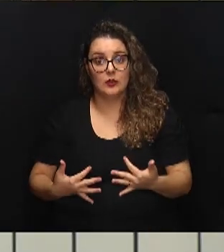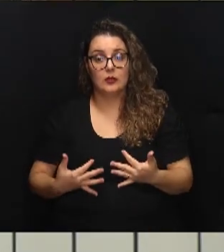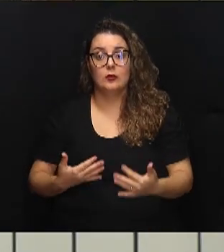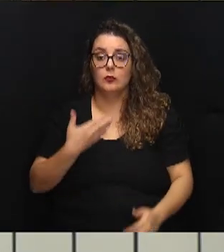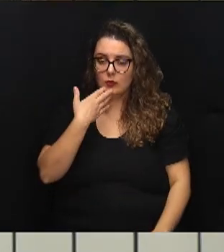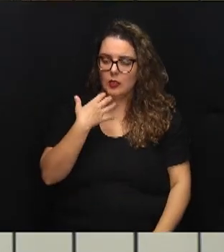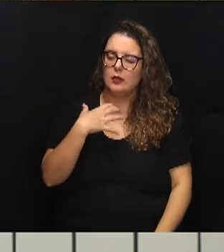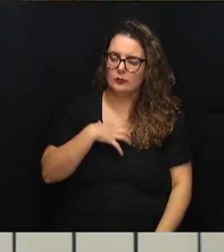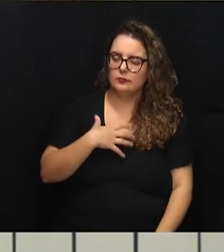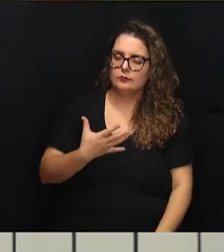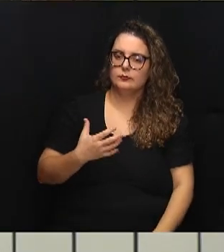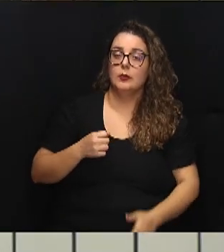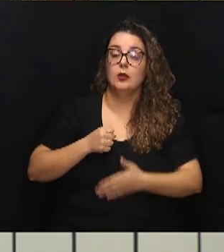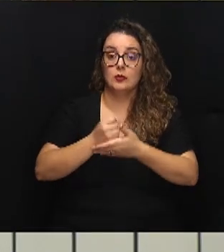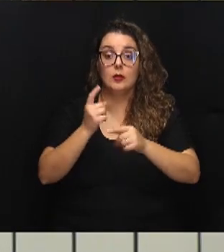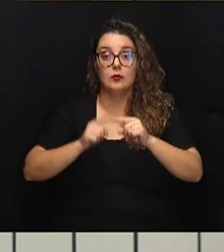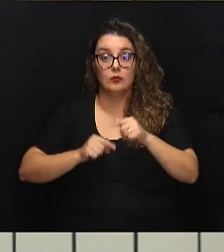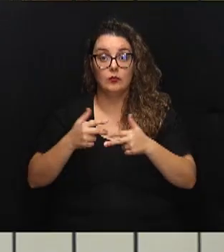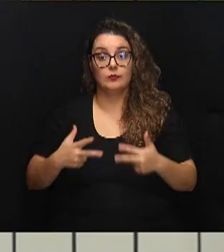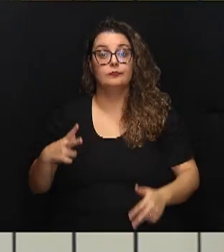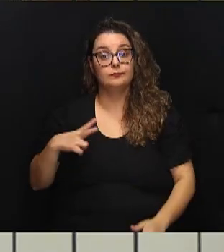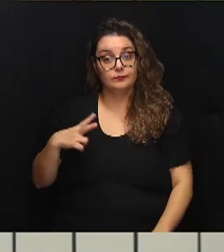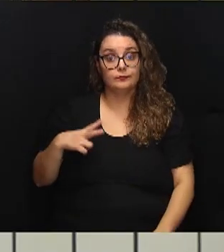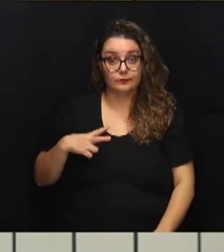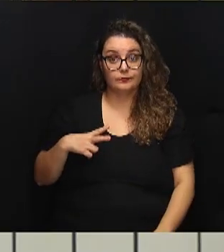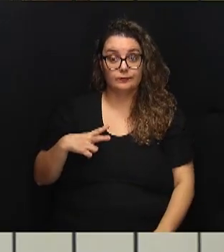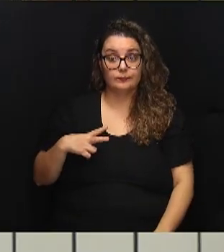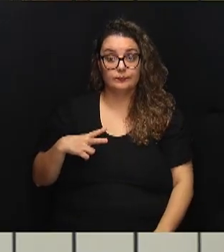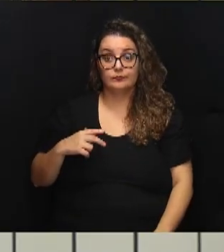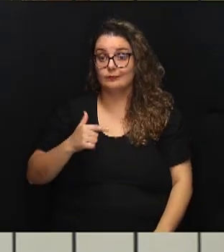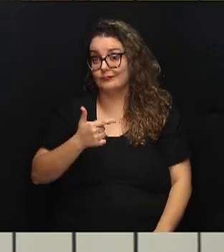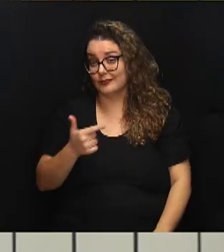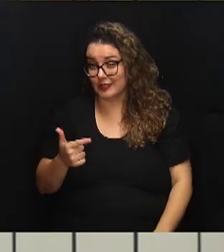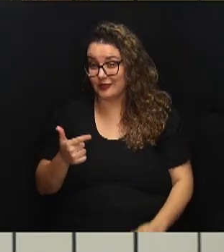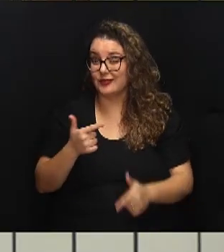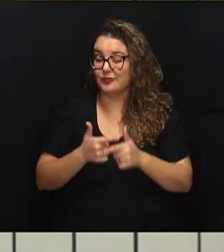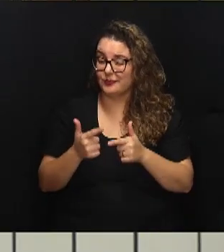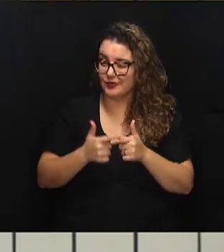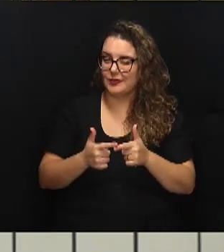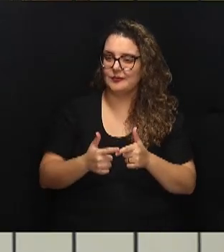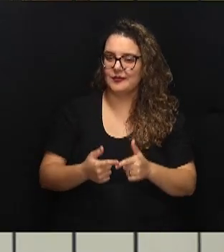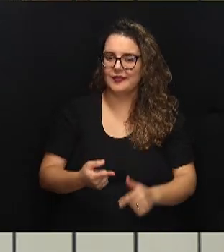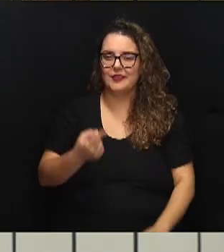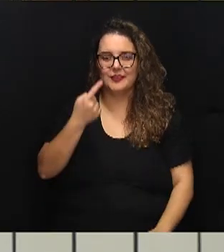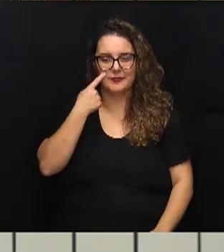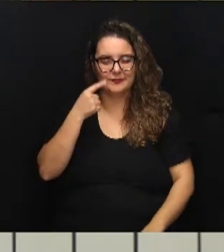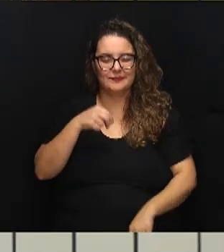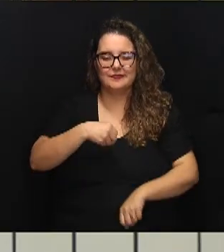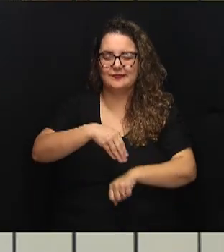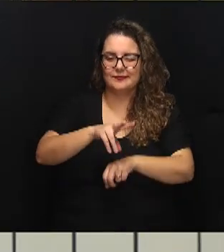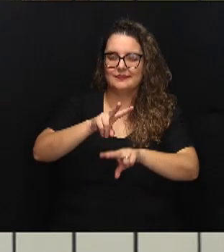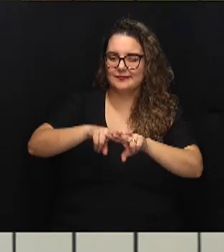melhor forma de levar os objetos pessoais sem ter aquela dor de cabeça. É o Fica a